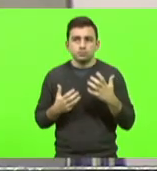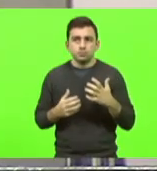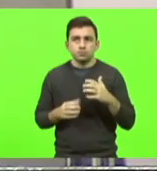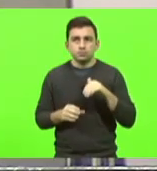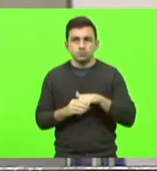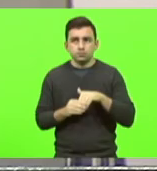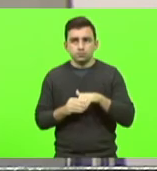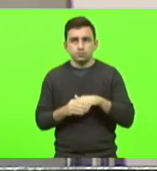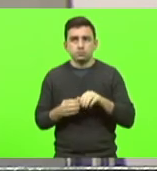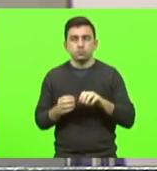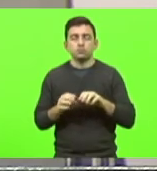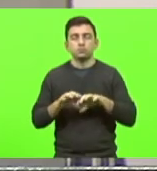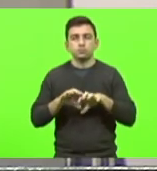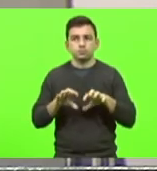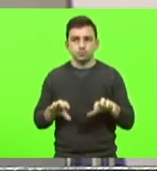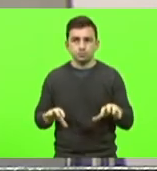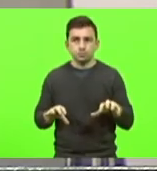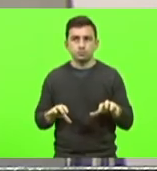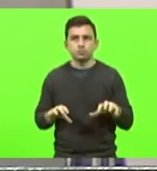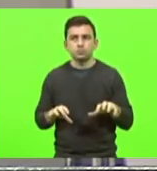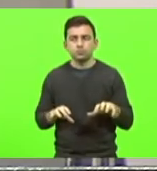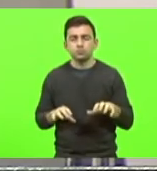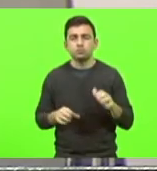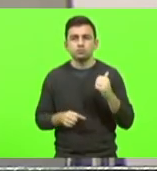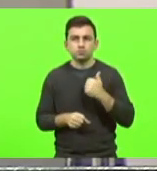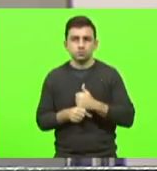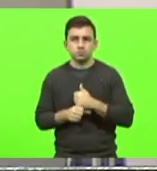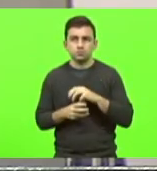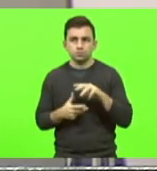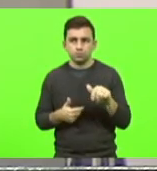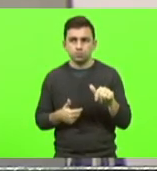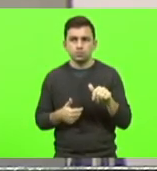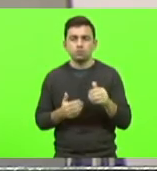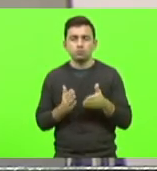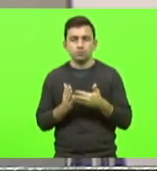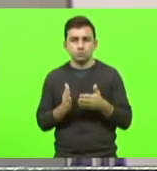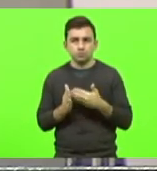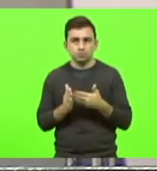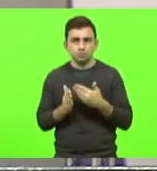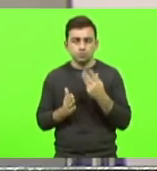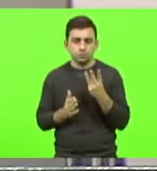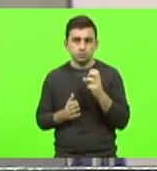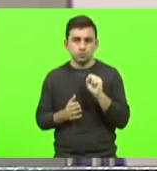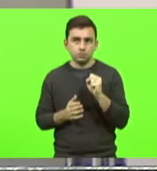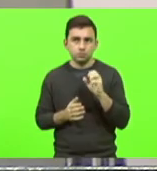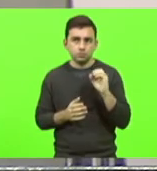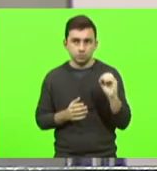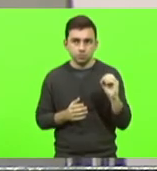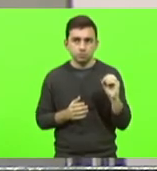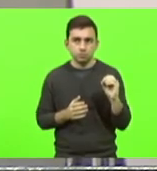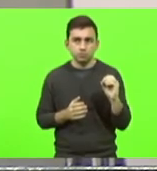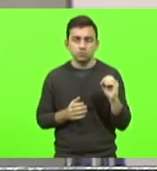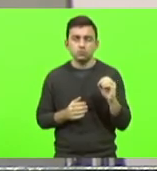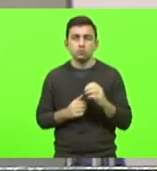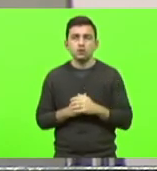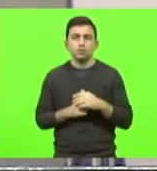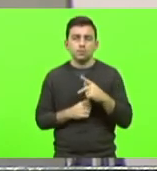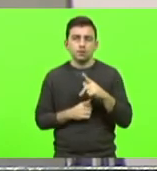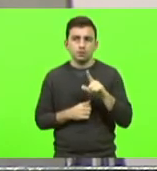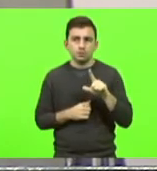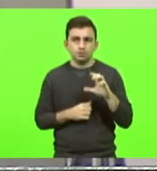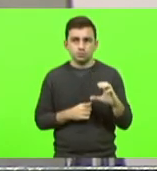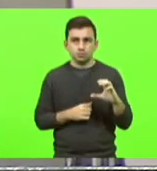separado do artigo 7º do substitutivo Global as folhas 382-a 412 ao pls nº